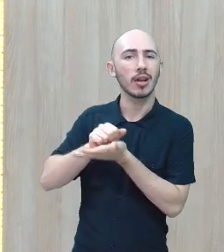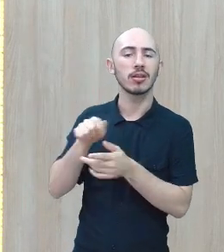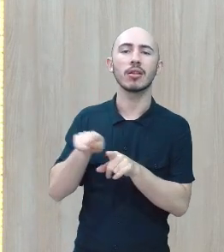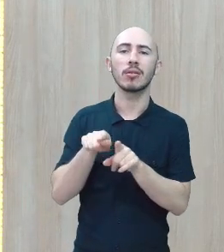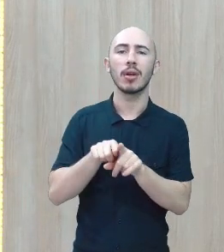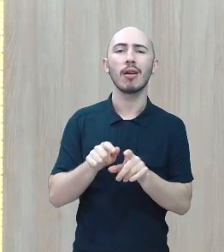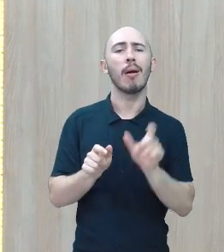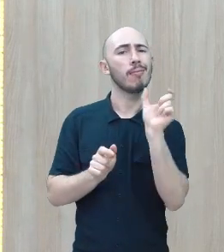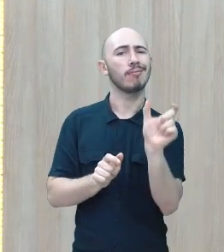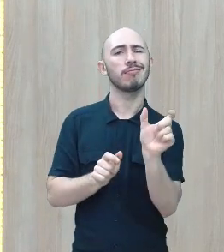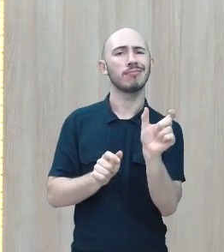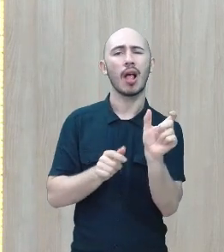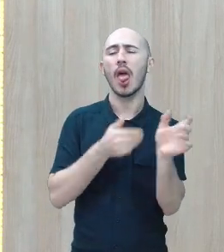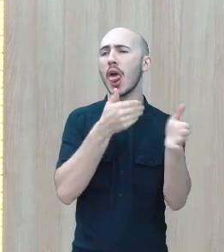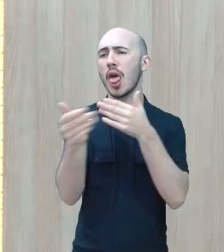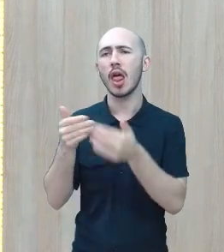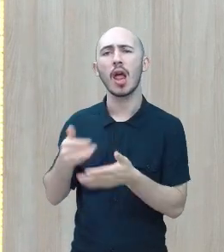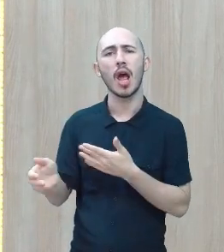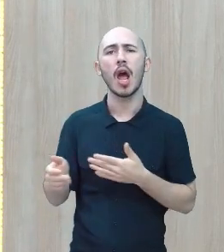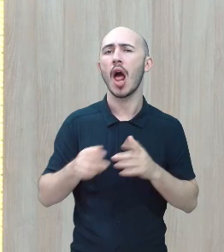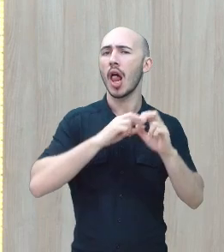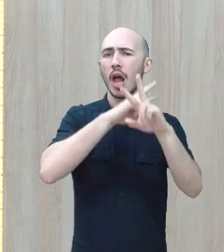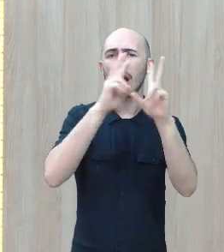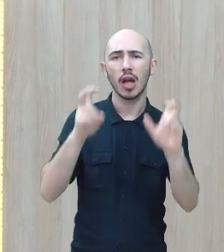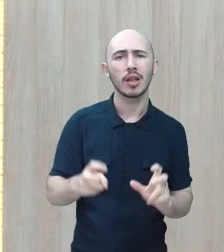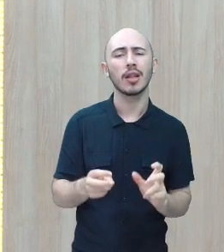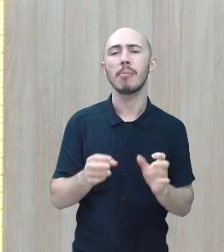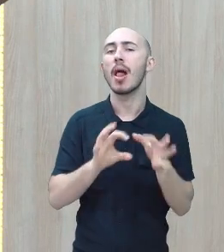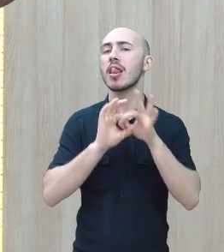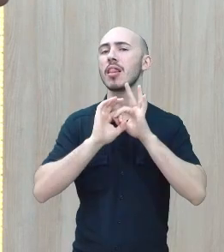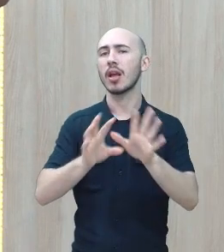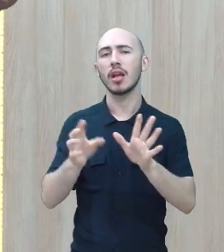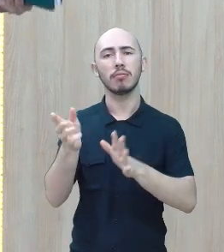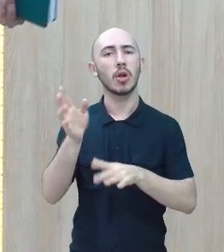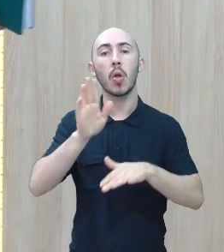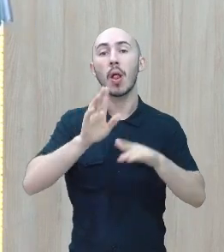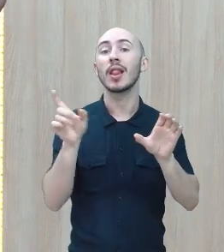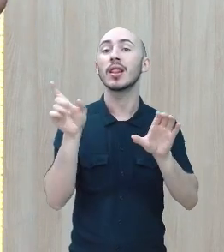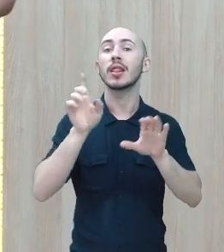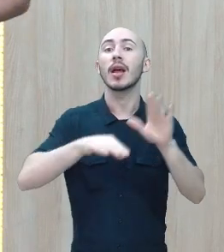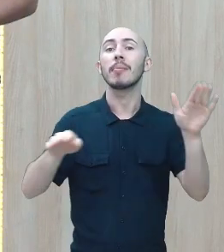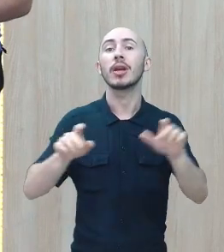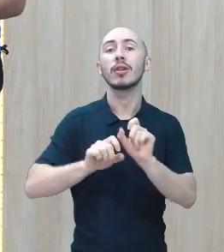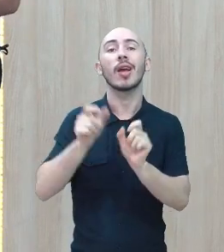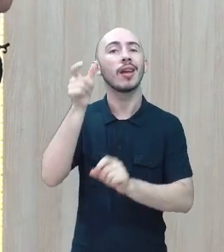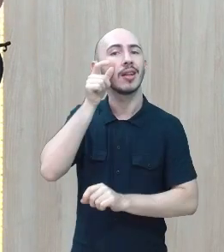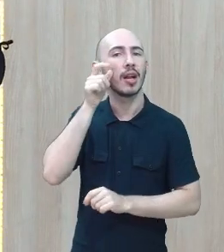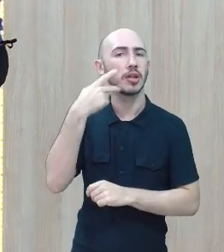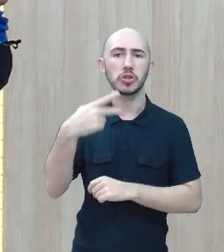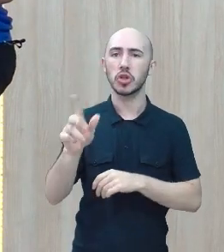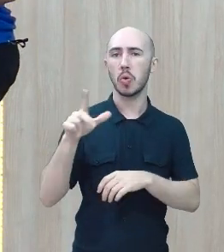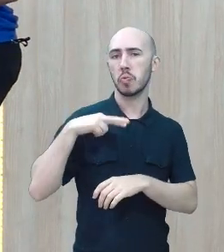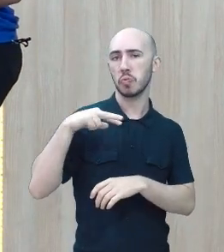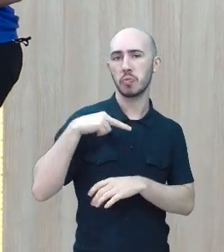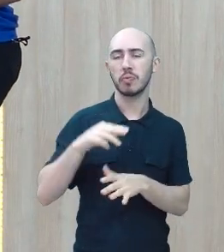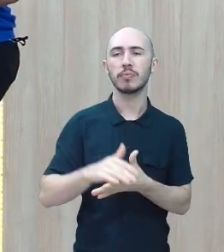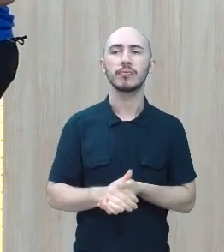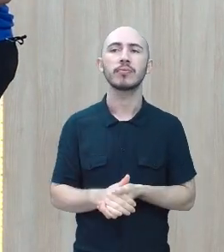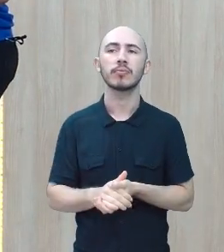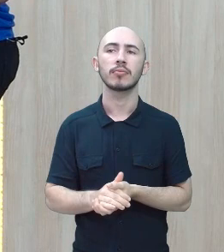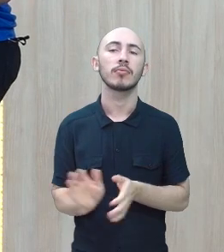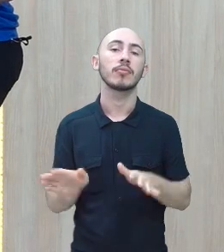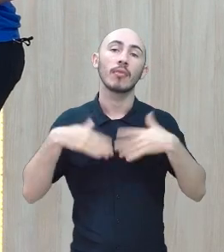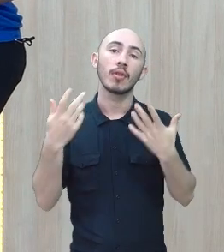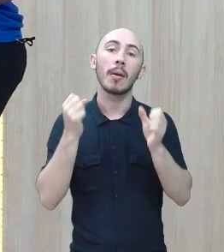específico. Ele pode variar a depender do seu interesse aí em montar um tutorial. Eles podem ou